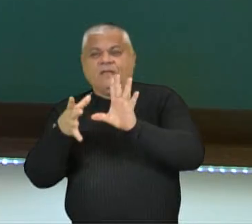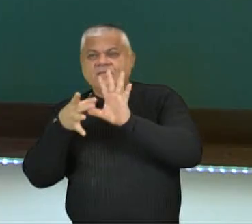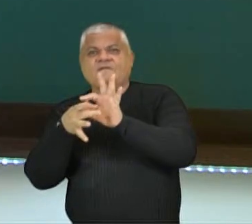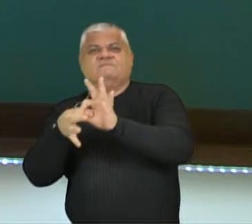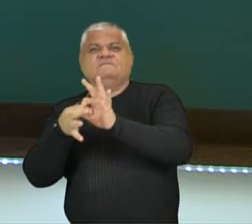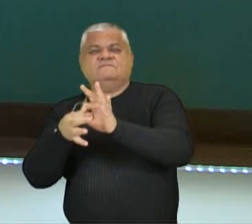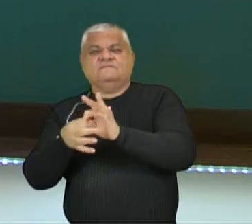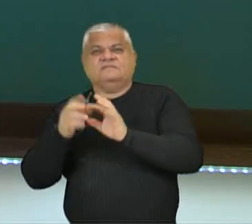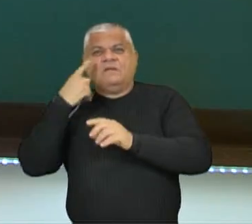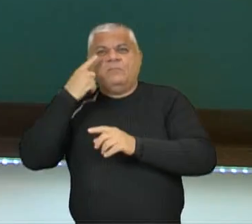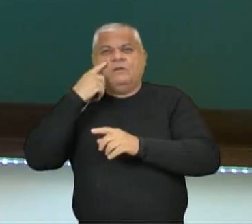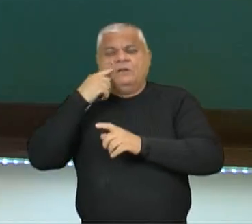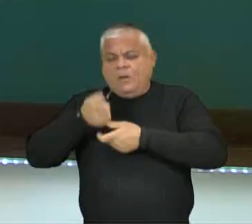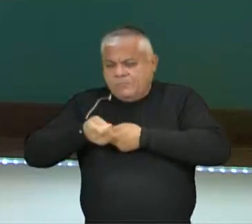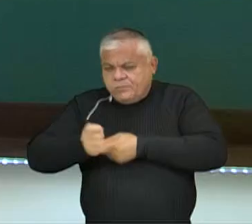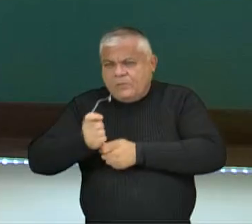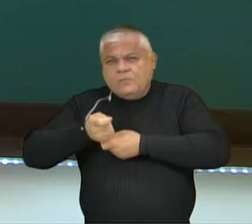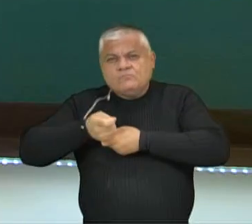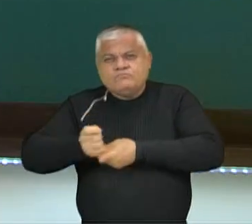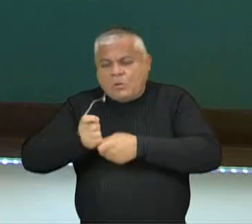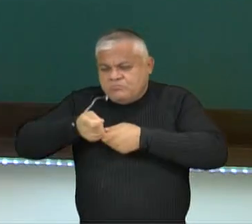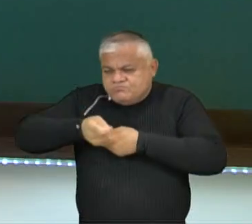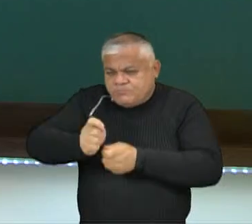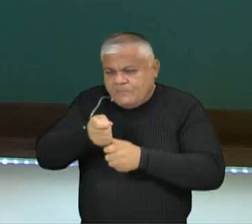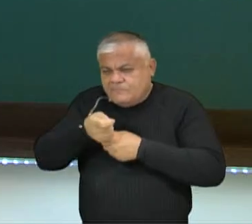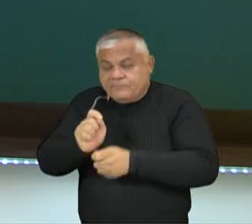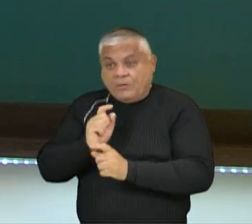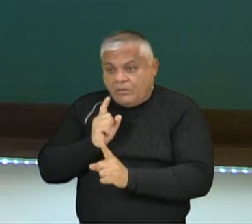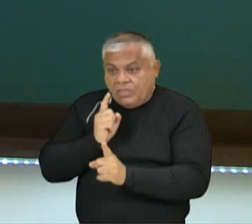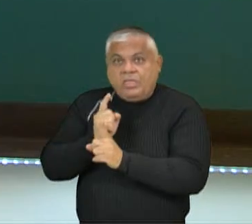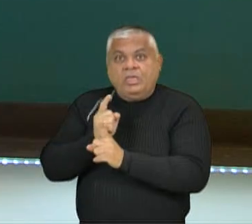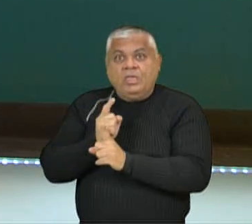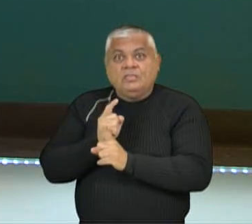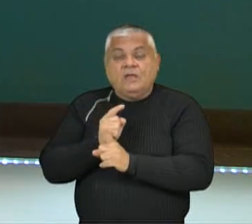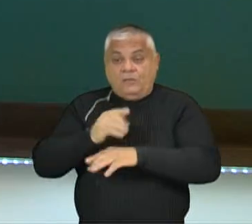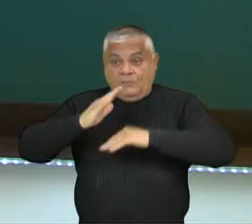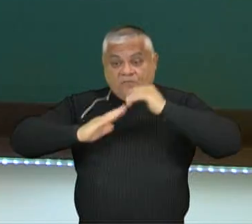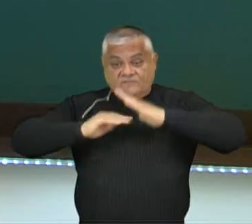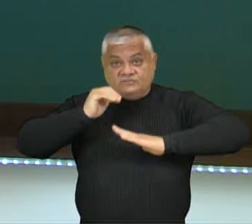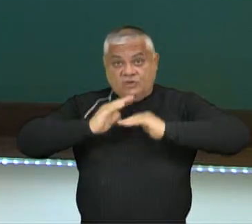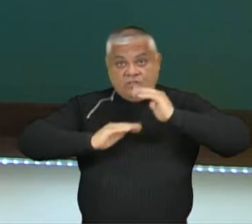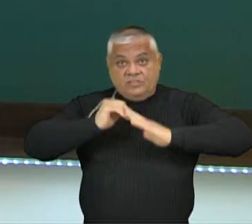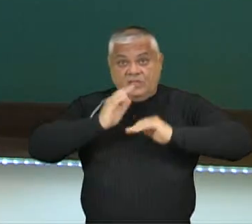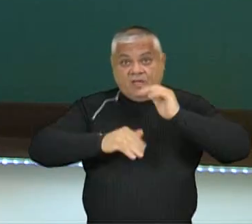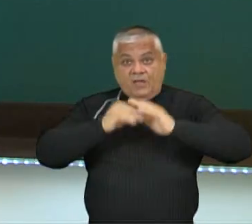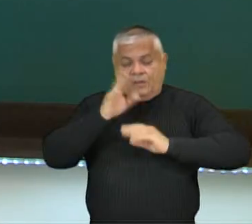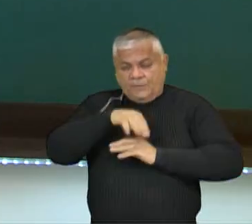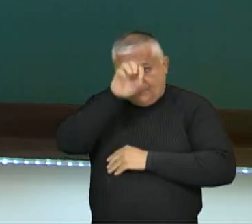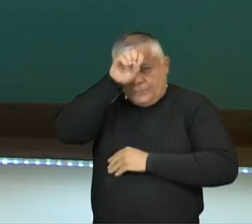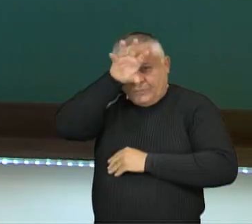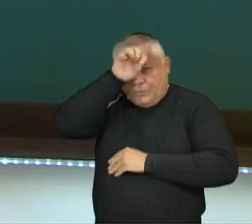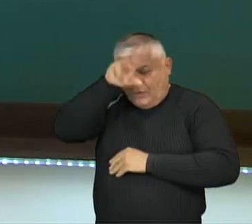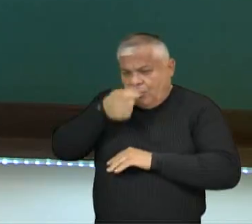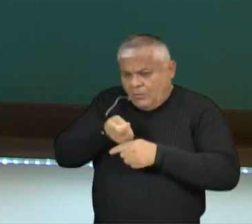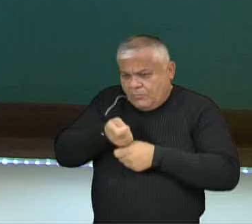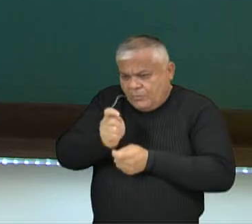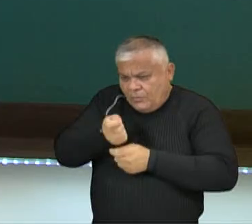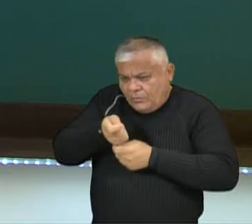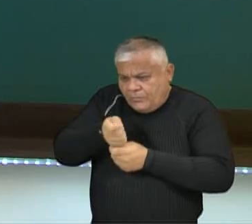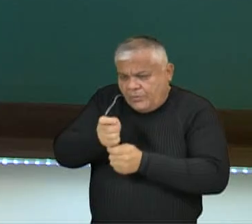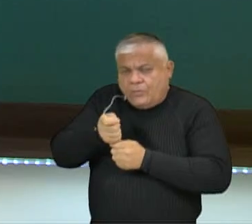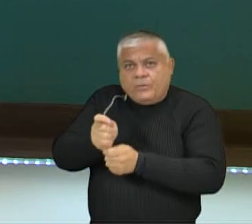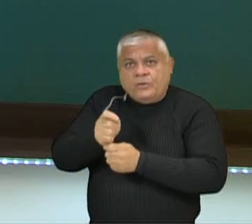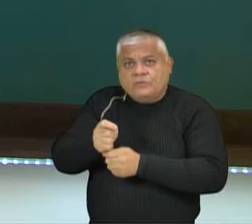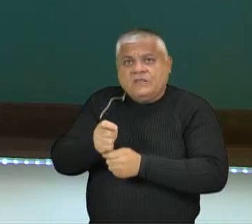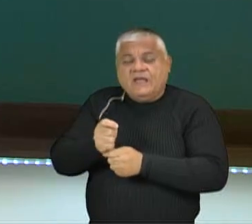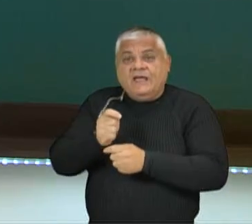a escavação para encontrar os registros fósseis, né, os paleontólogos, eles têm todo um cuidado, porque como está presente